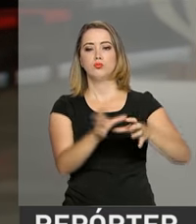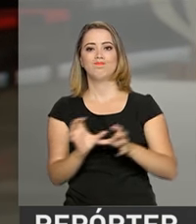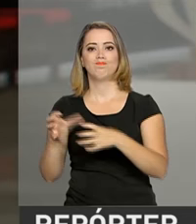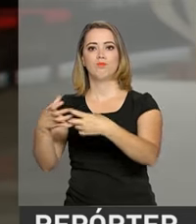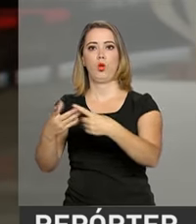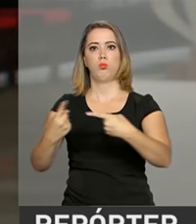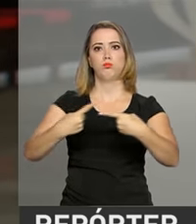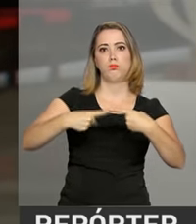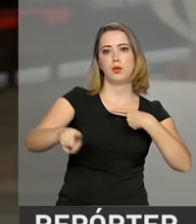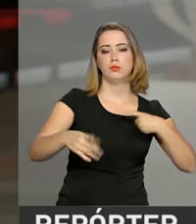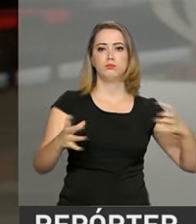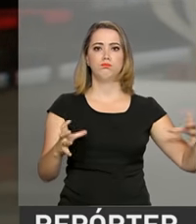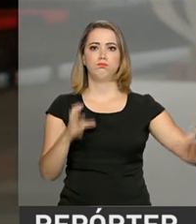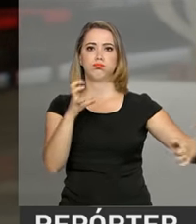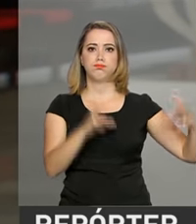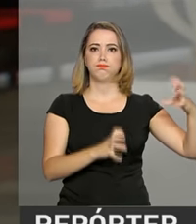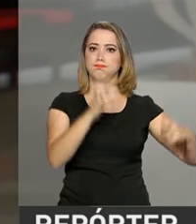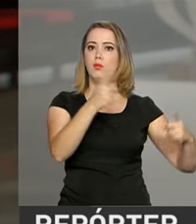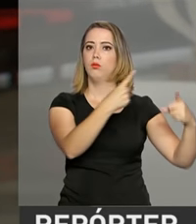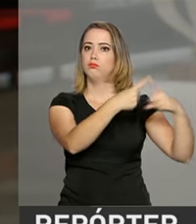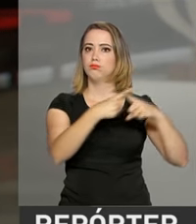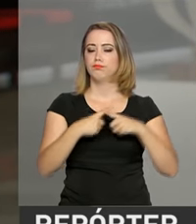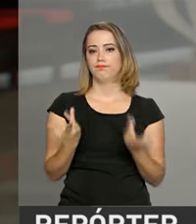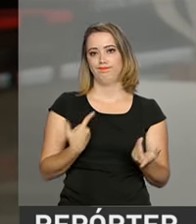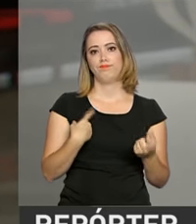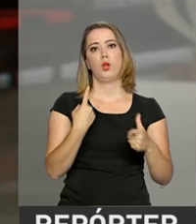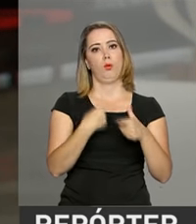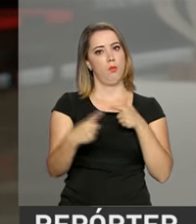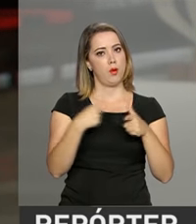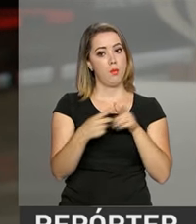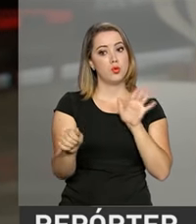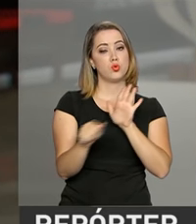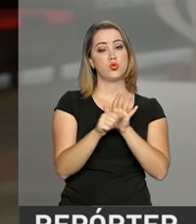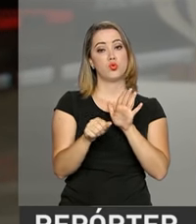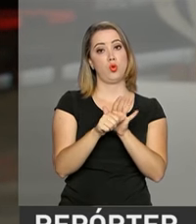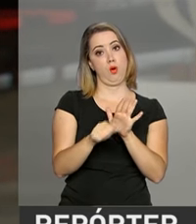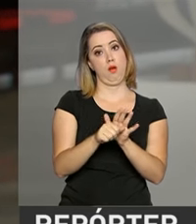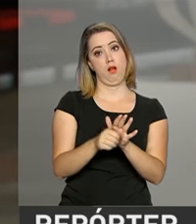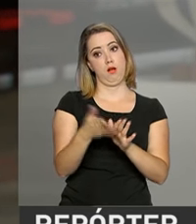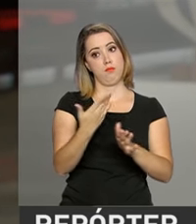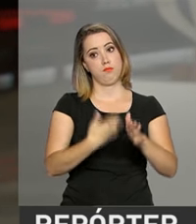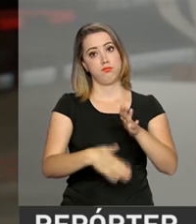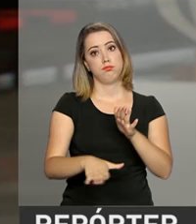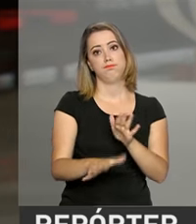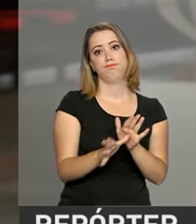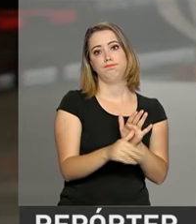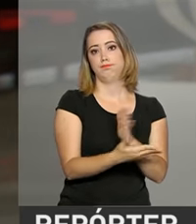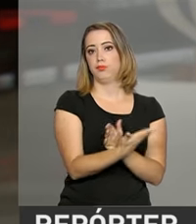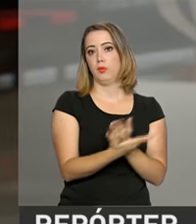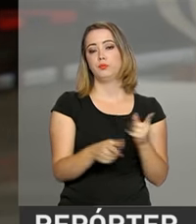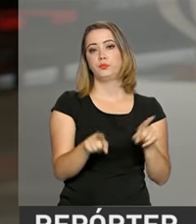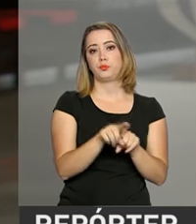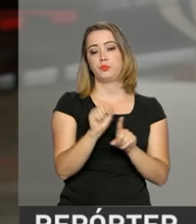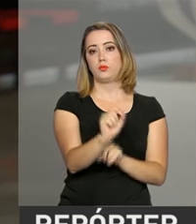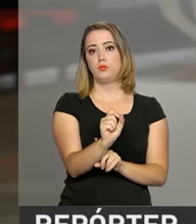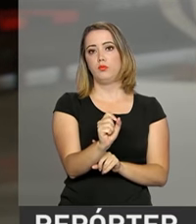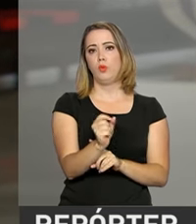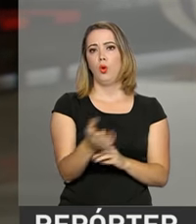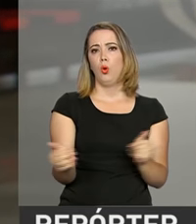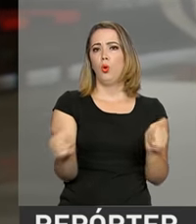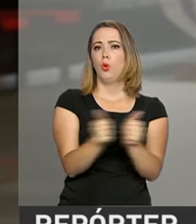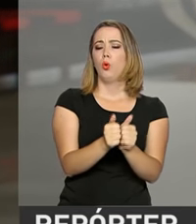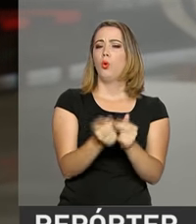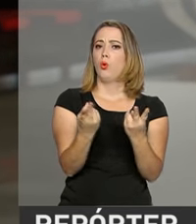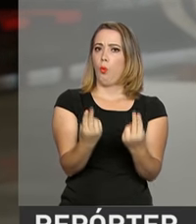presídio facções essas que disputam o domínio do tráfico de drogas no Amazonas paralelamente